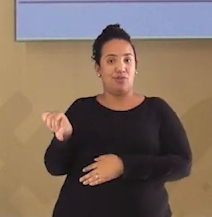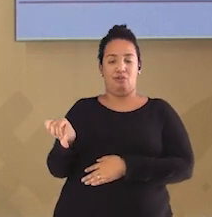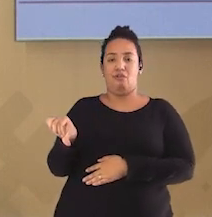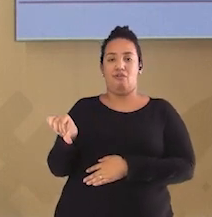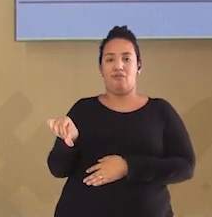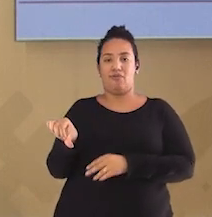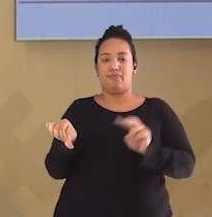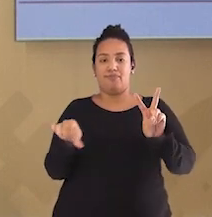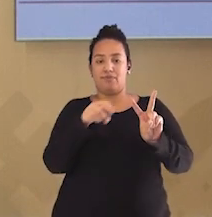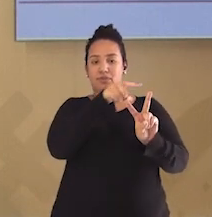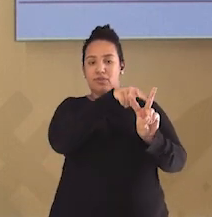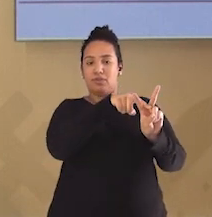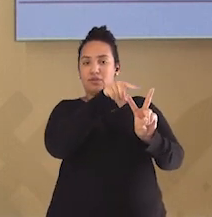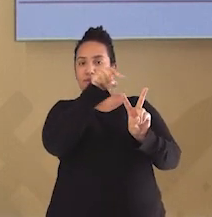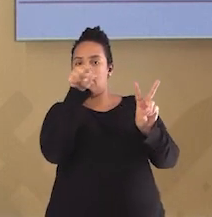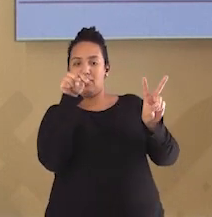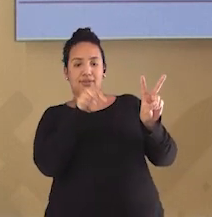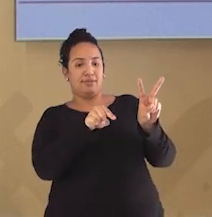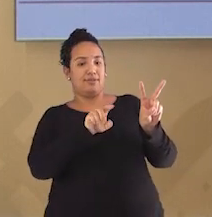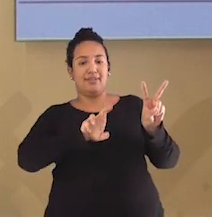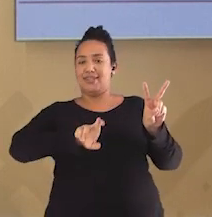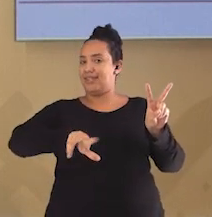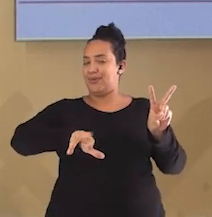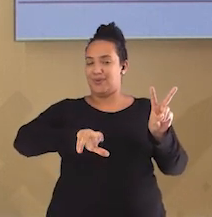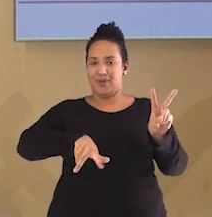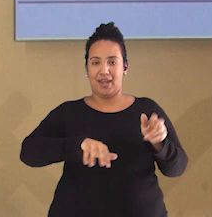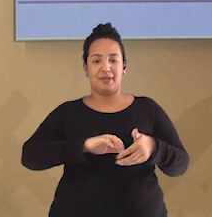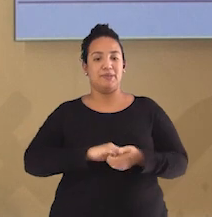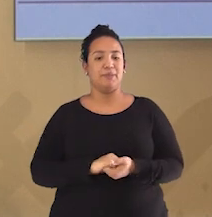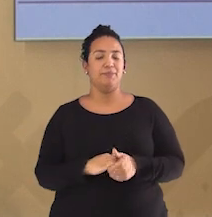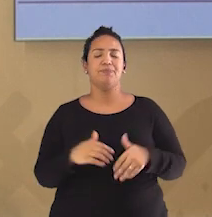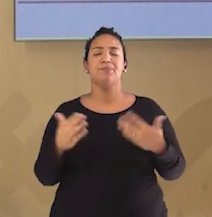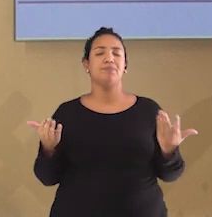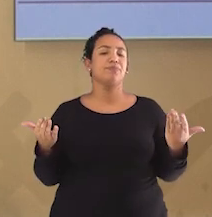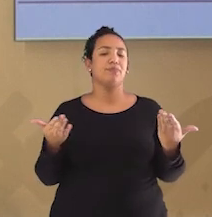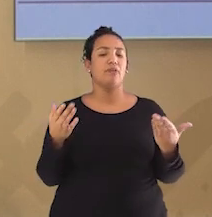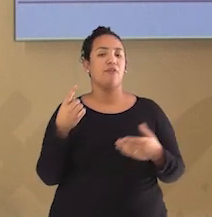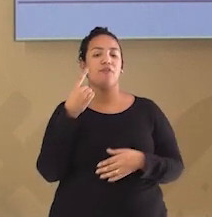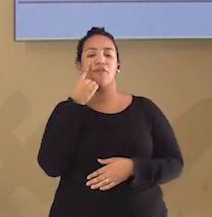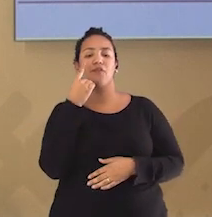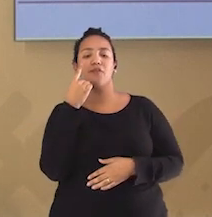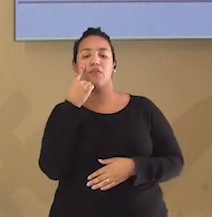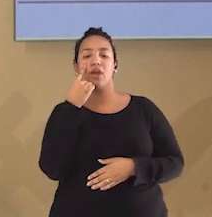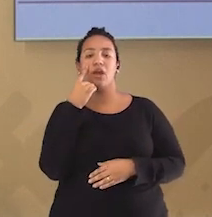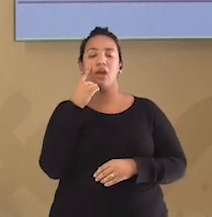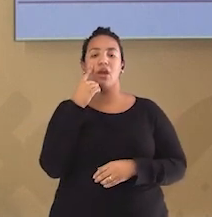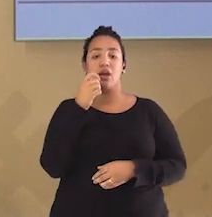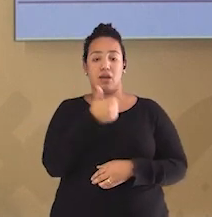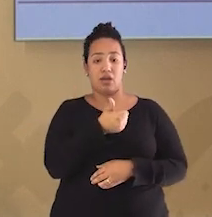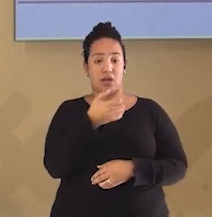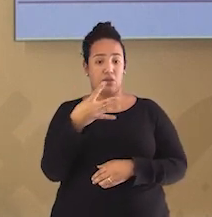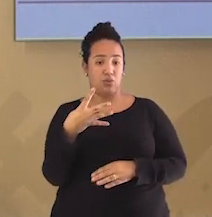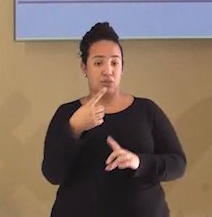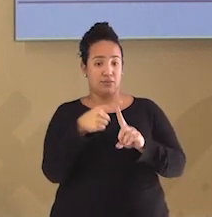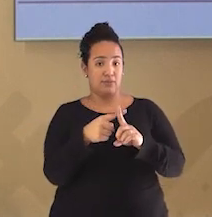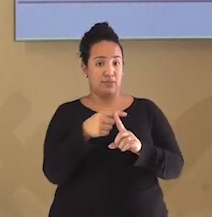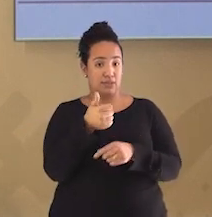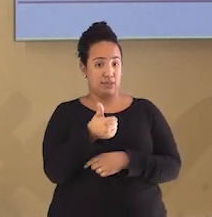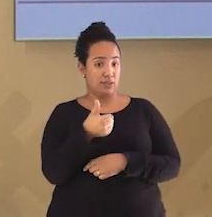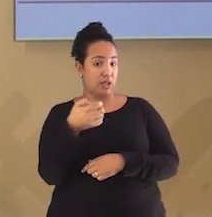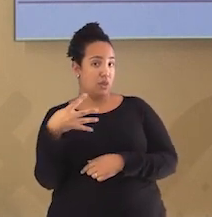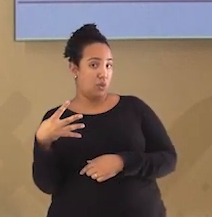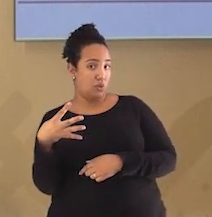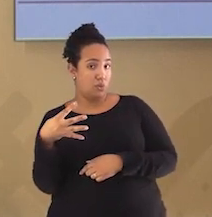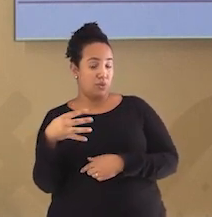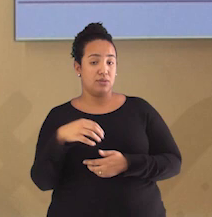em 9. E ainda não é o número que buscamos. Agora, vamos ver quanto que dá 14 vezes